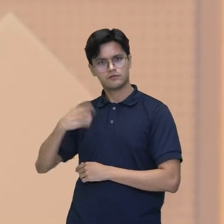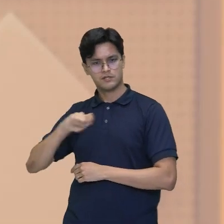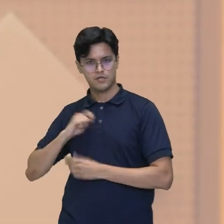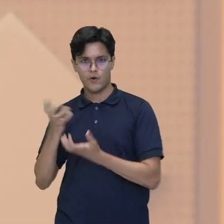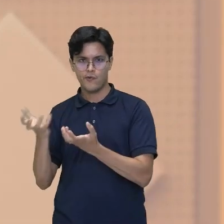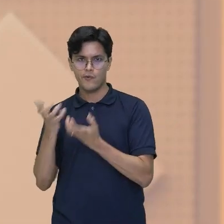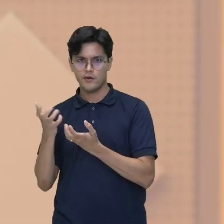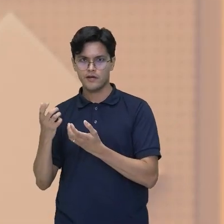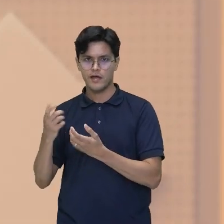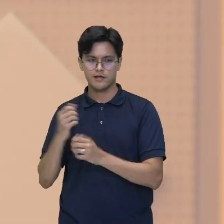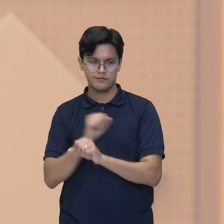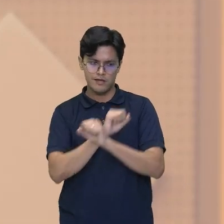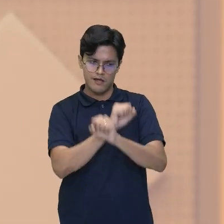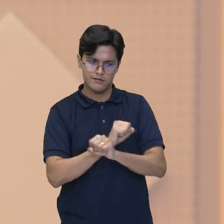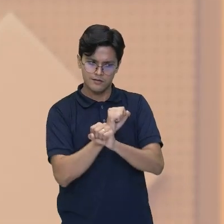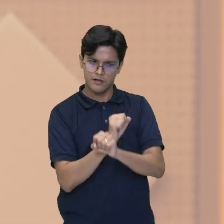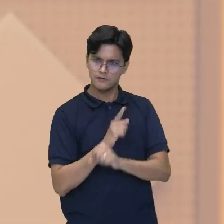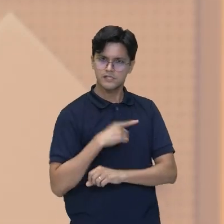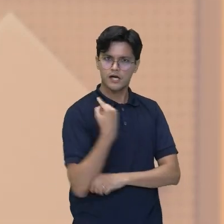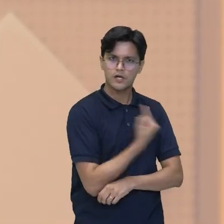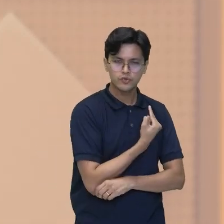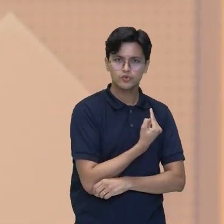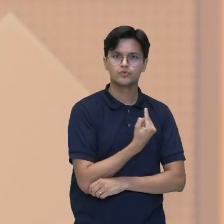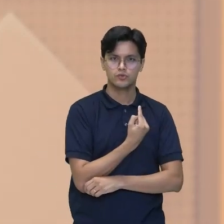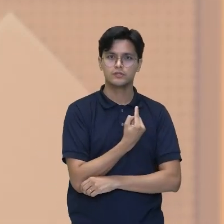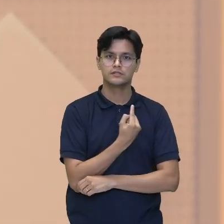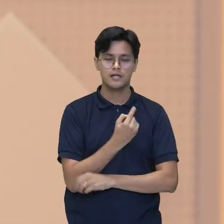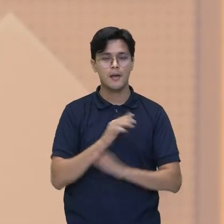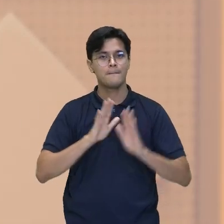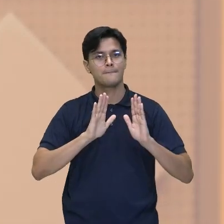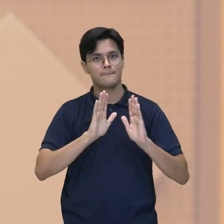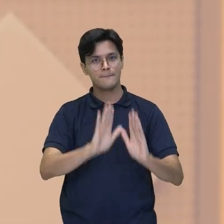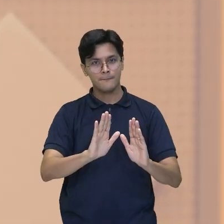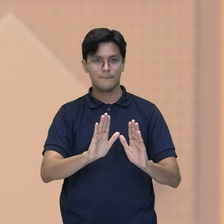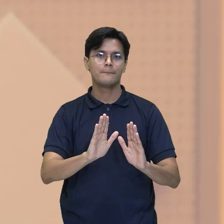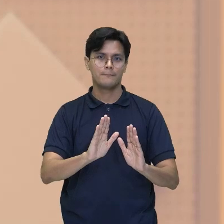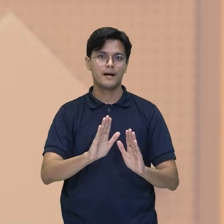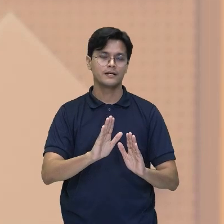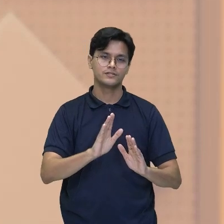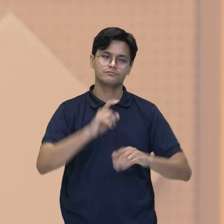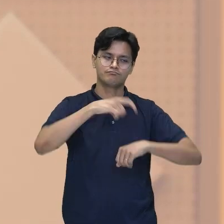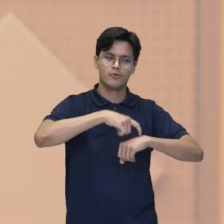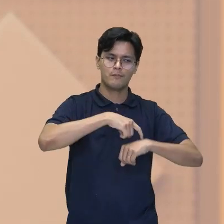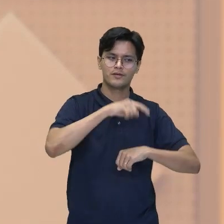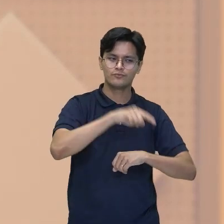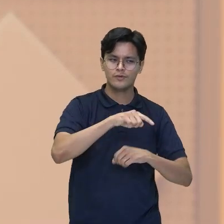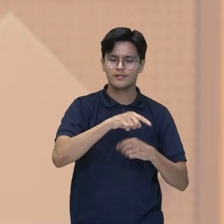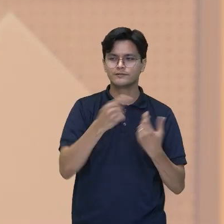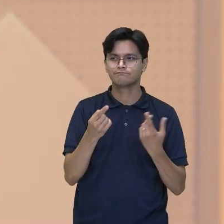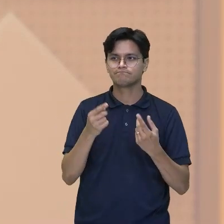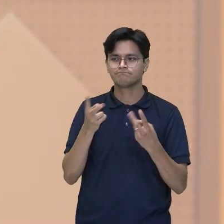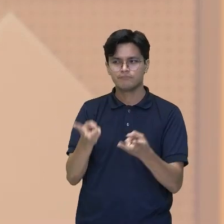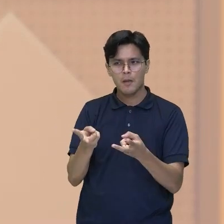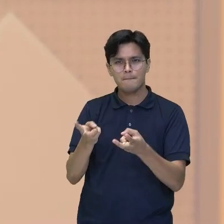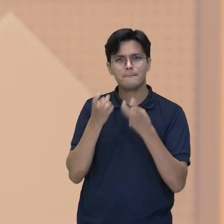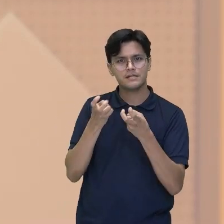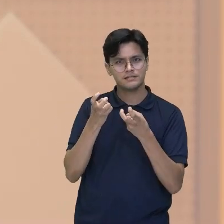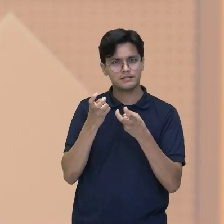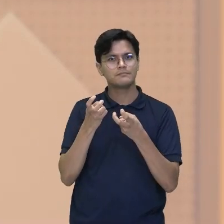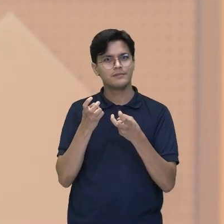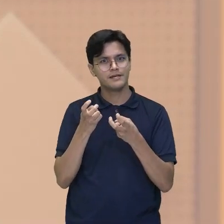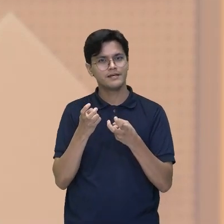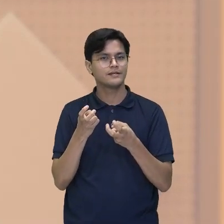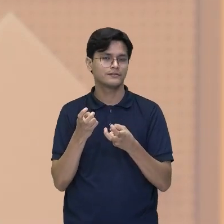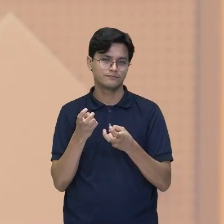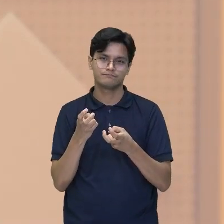querem apenas nos explorar. Só que quando eles percebem que eles estão sendo explorados, já é